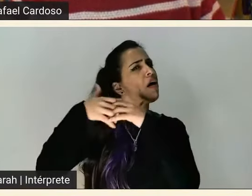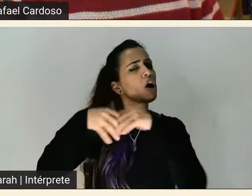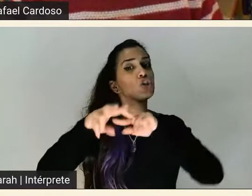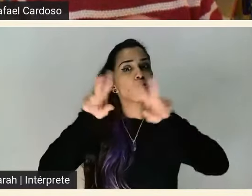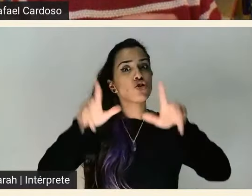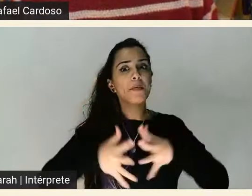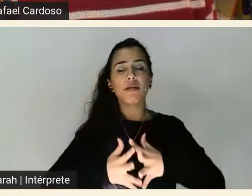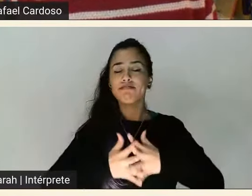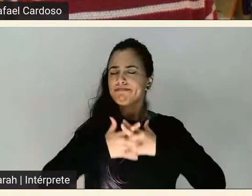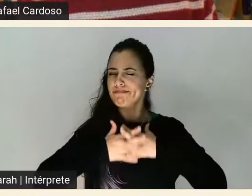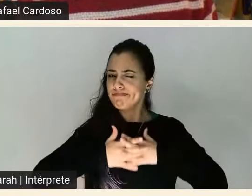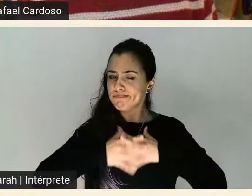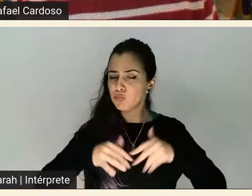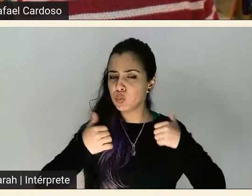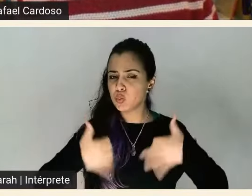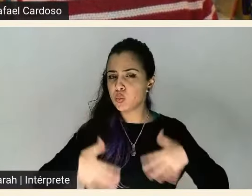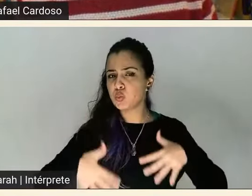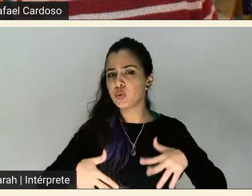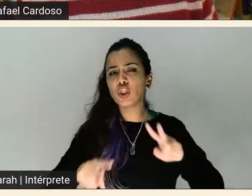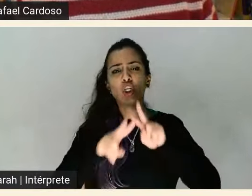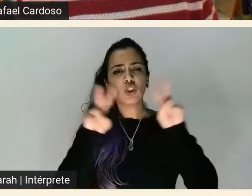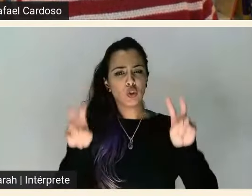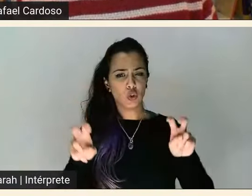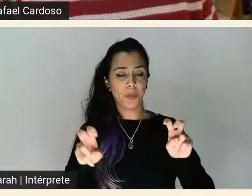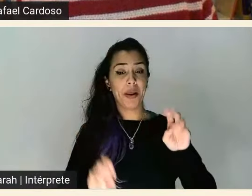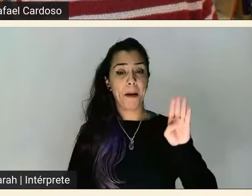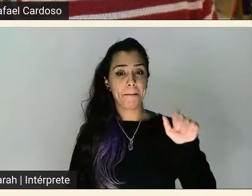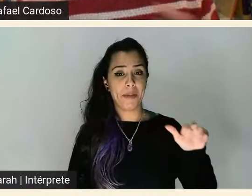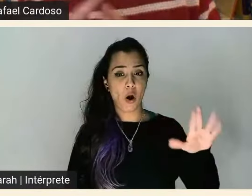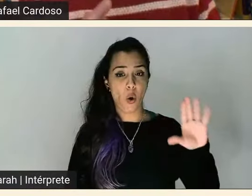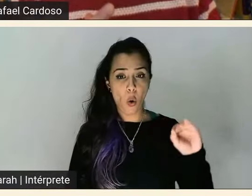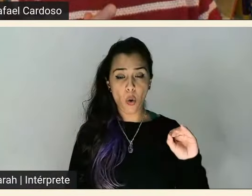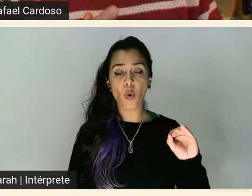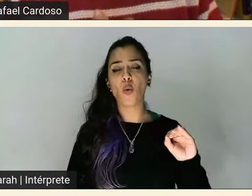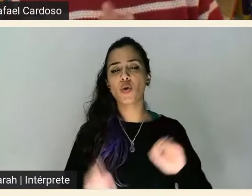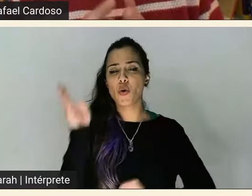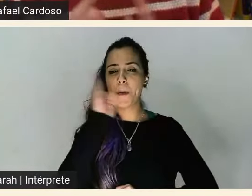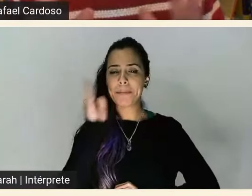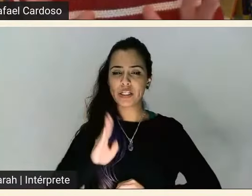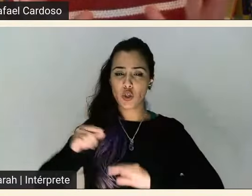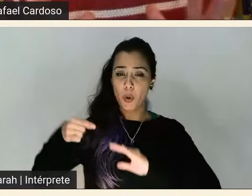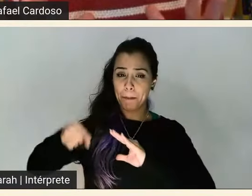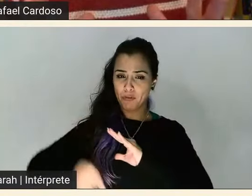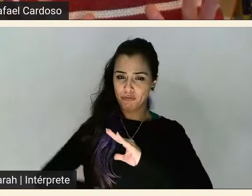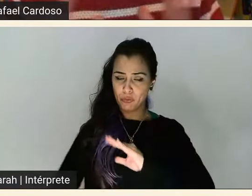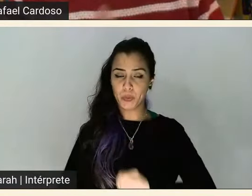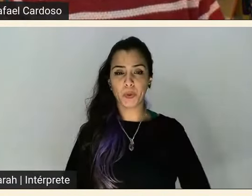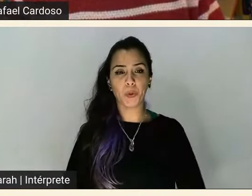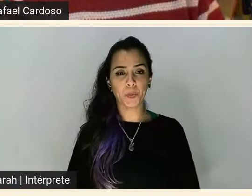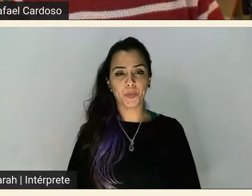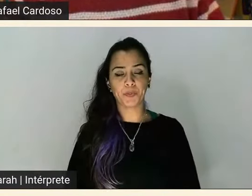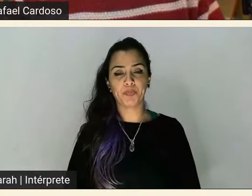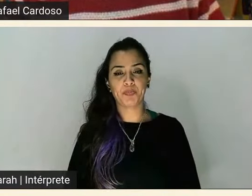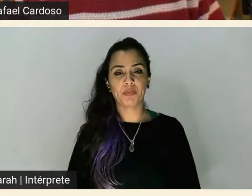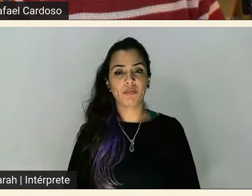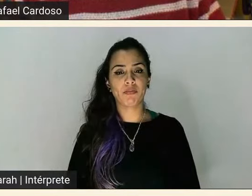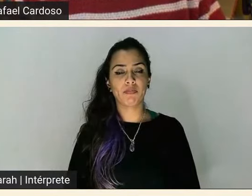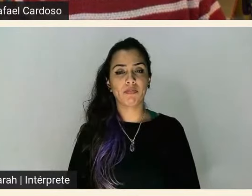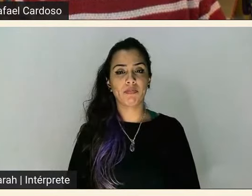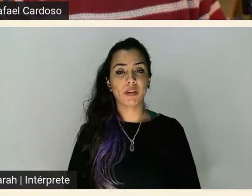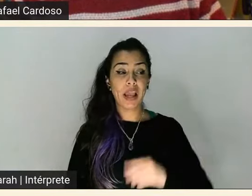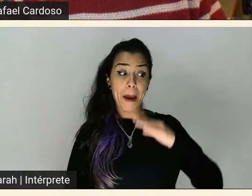relação, essa equivalência que a gente faz entre o barroco e o Brasil profundo. Primeiro que definir Brasil